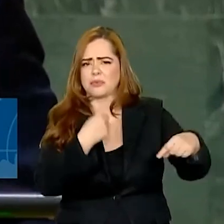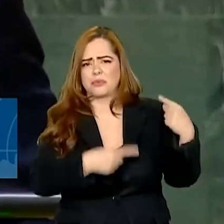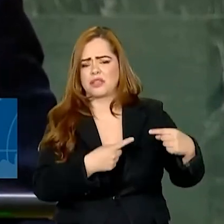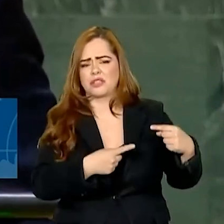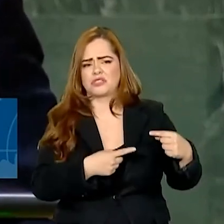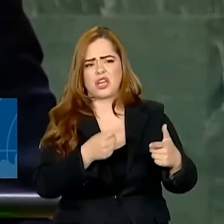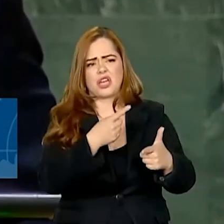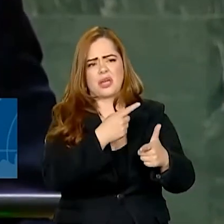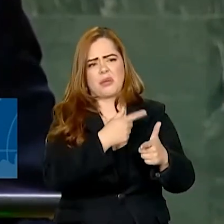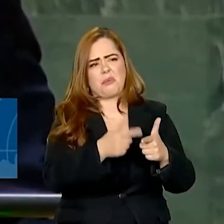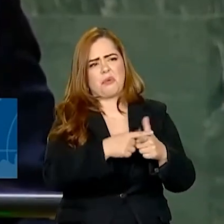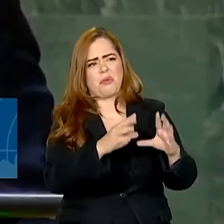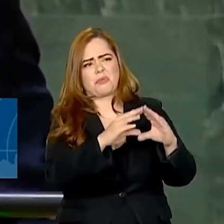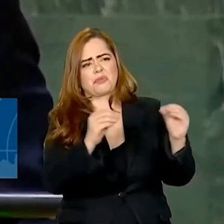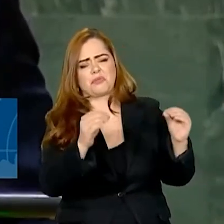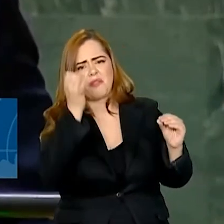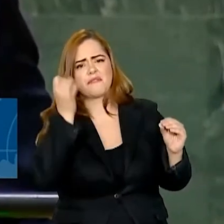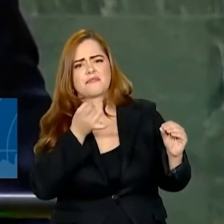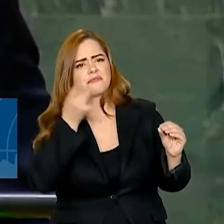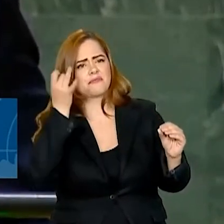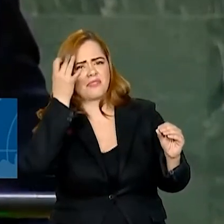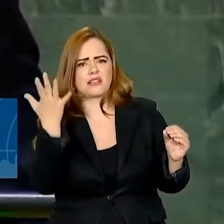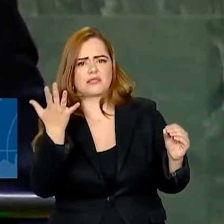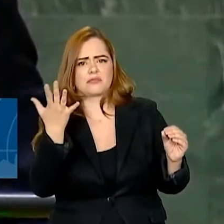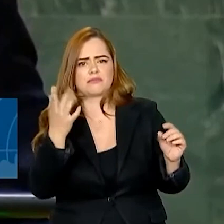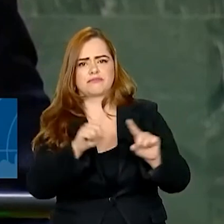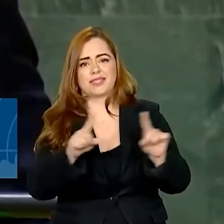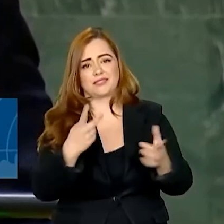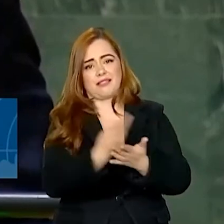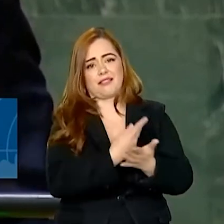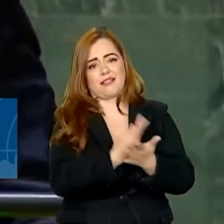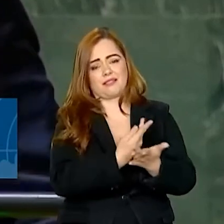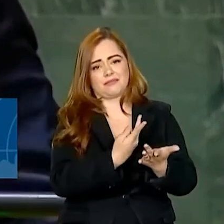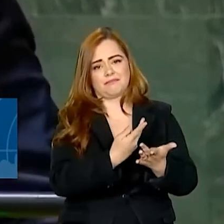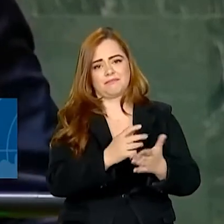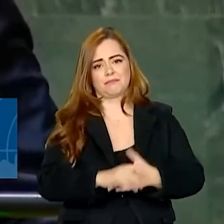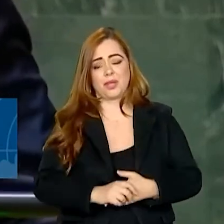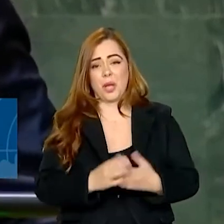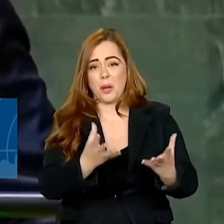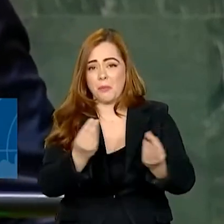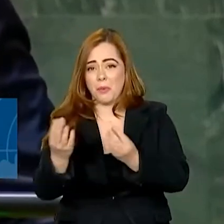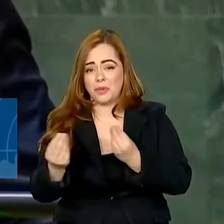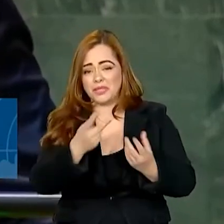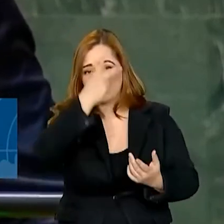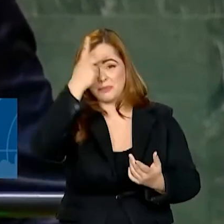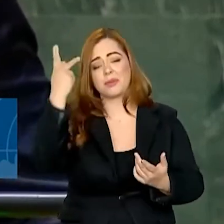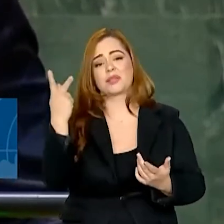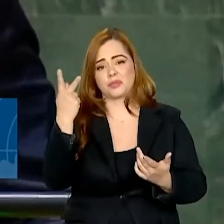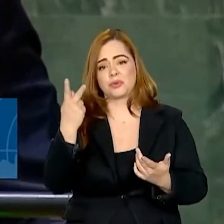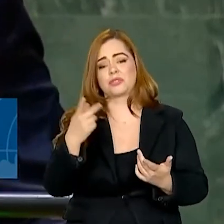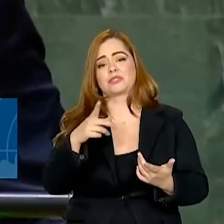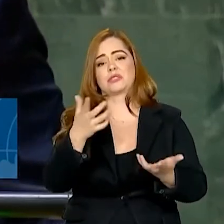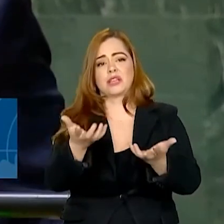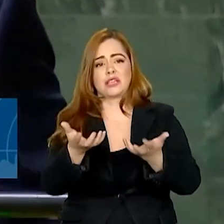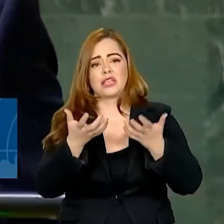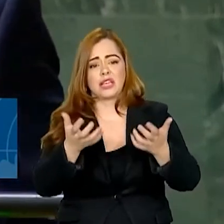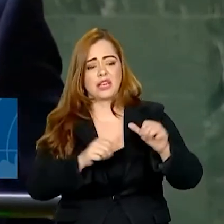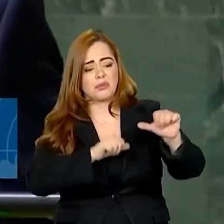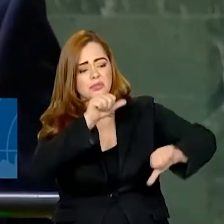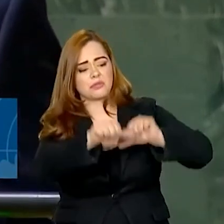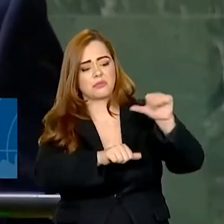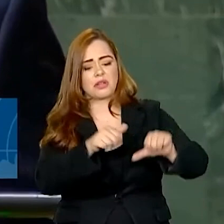tão fáceis quanto equivocadas. Muitos sucumbiram à tentação de substituir